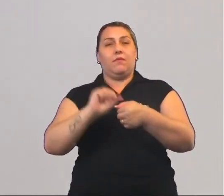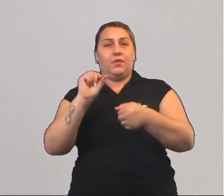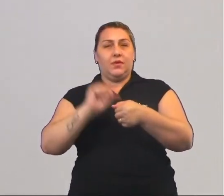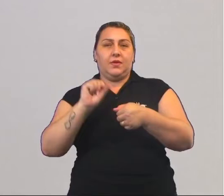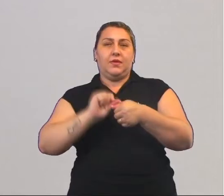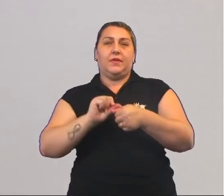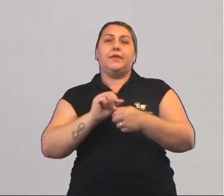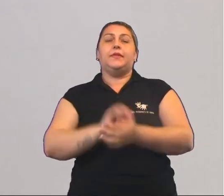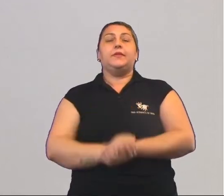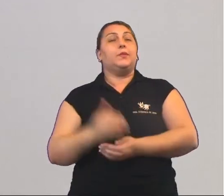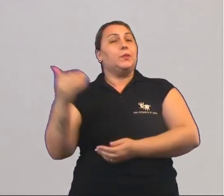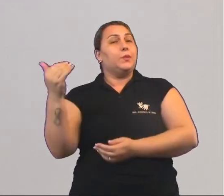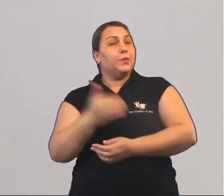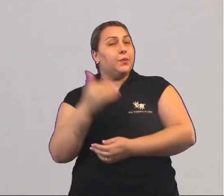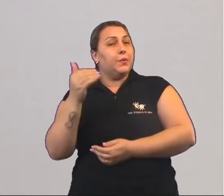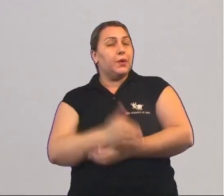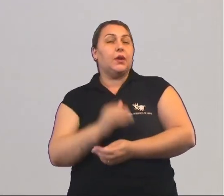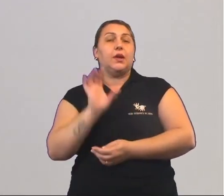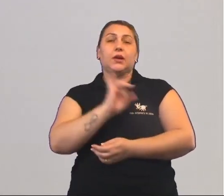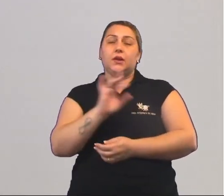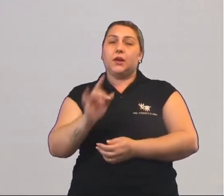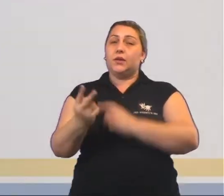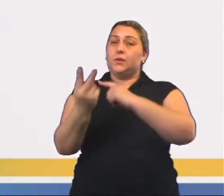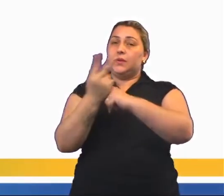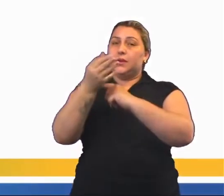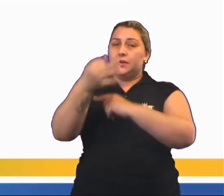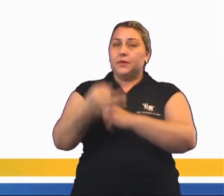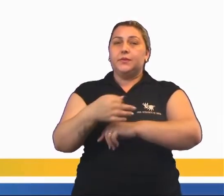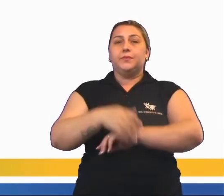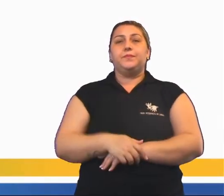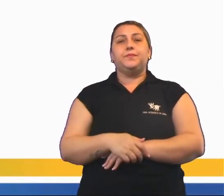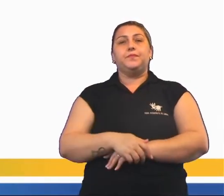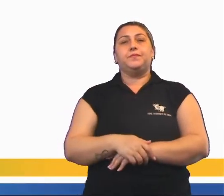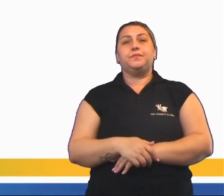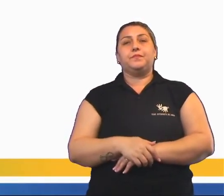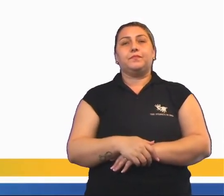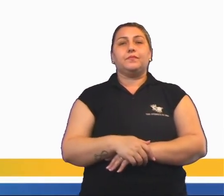necessário realizar diariamente cada um desses cuidados, certo?